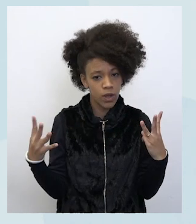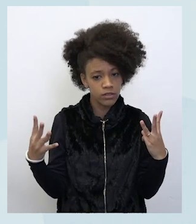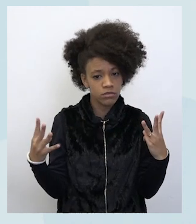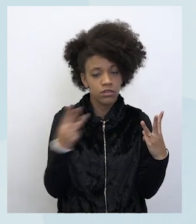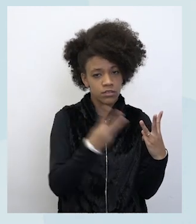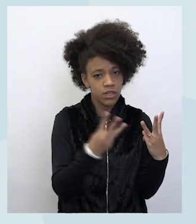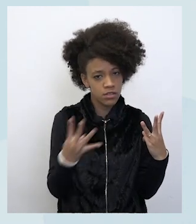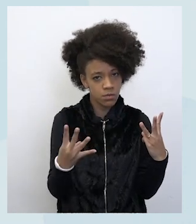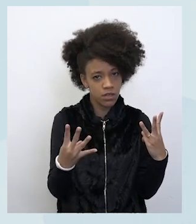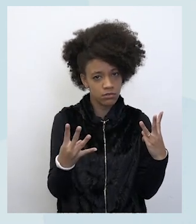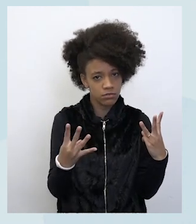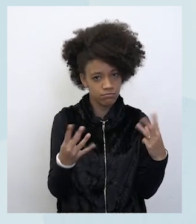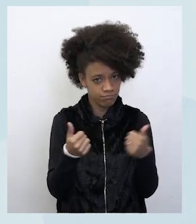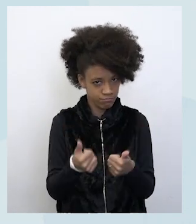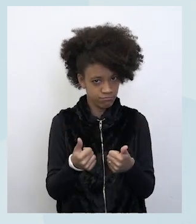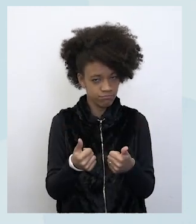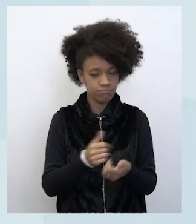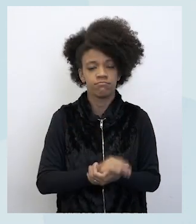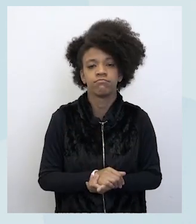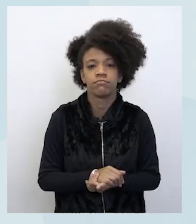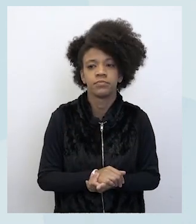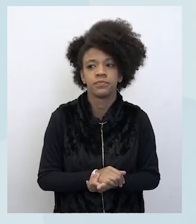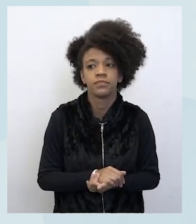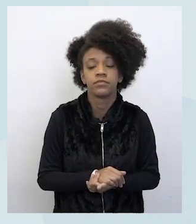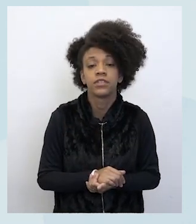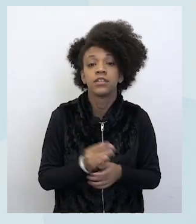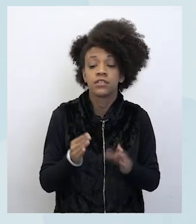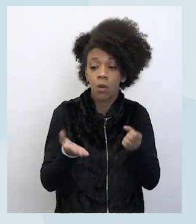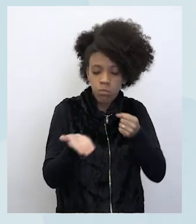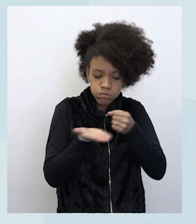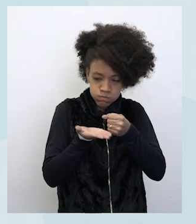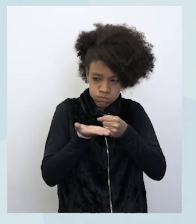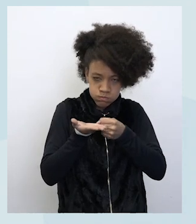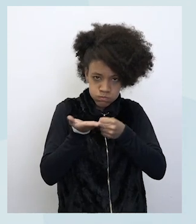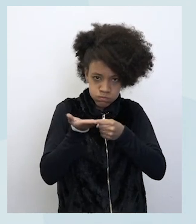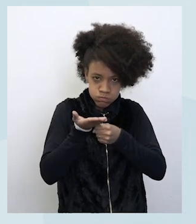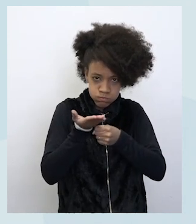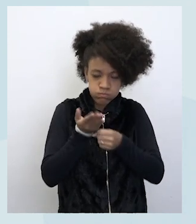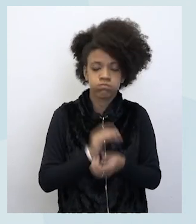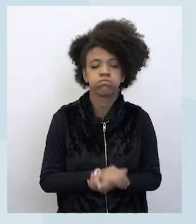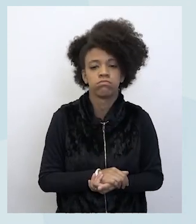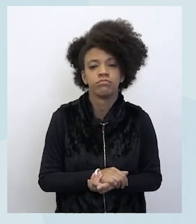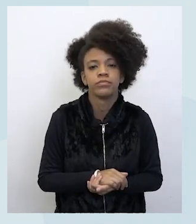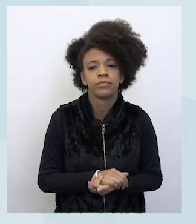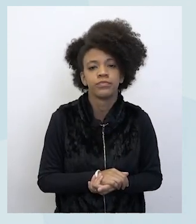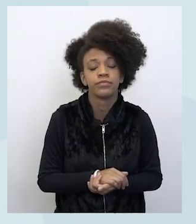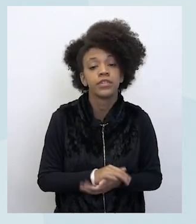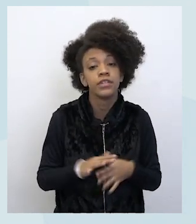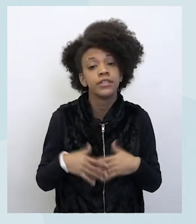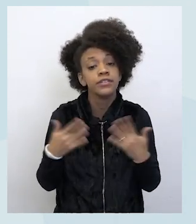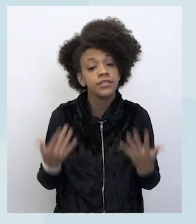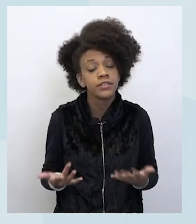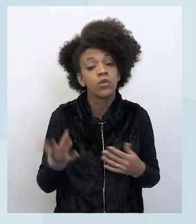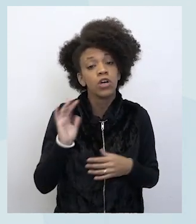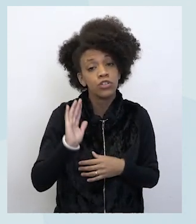colocar 3, tracinho 4, que é o nosso degrau intermediário entre o 3 e o 4. Então, nós já